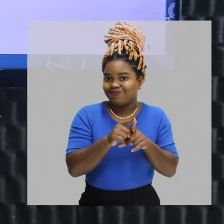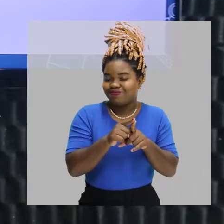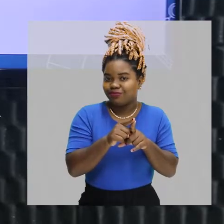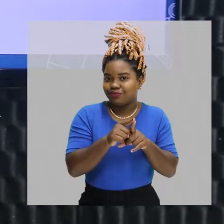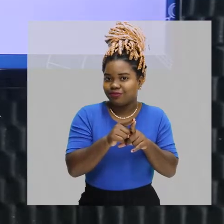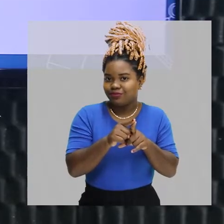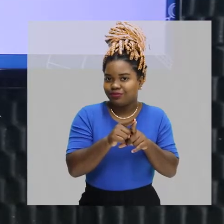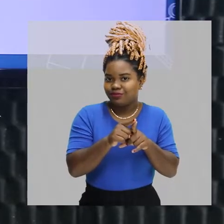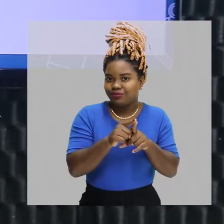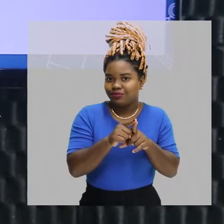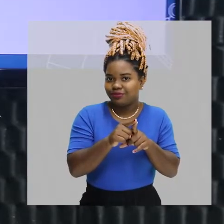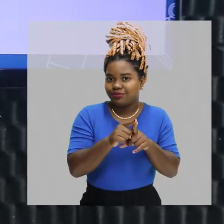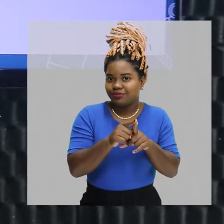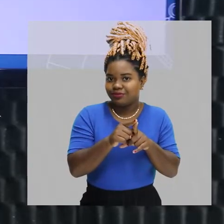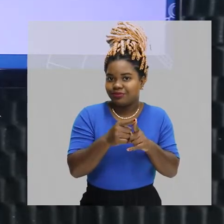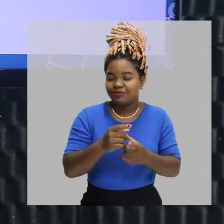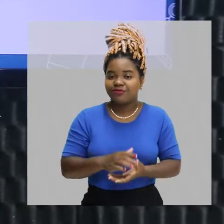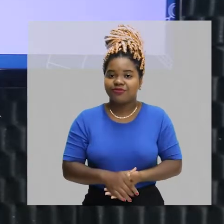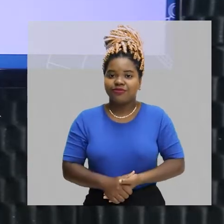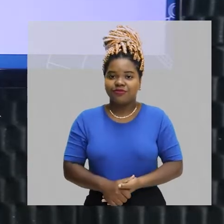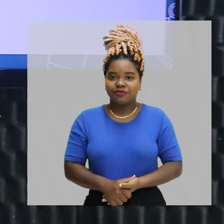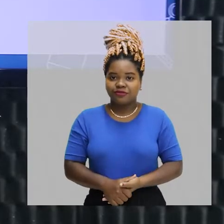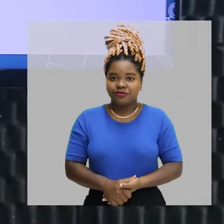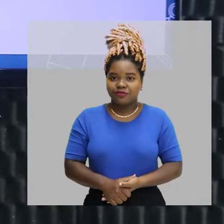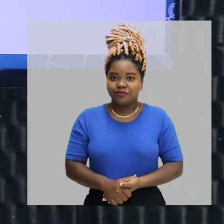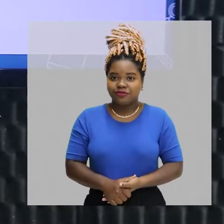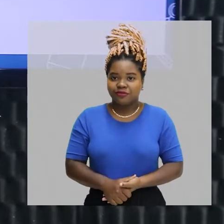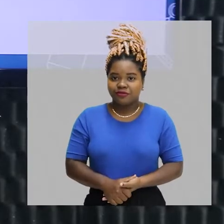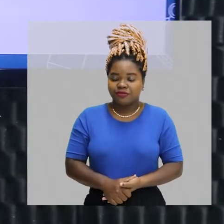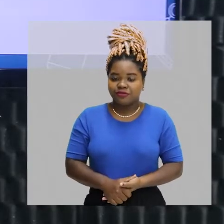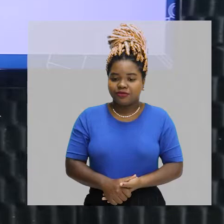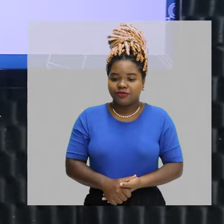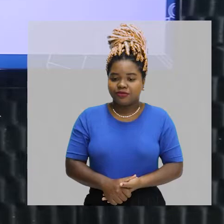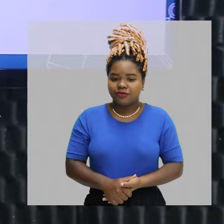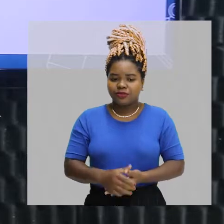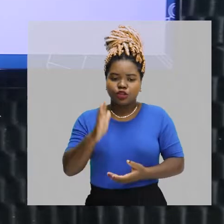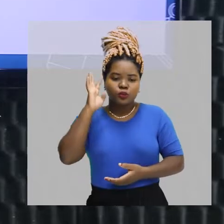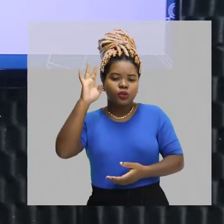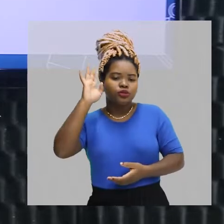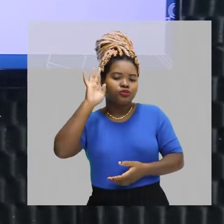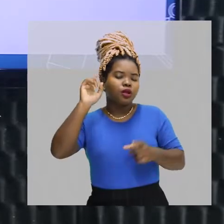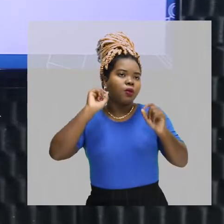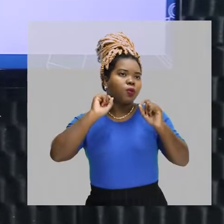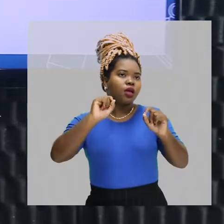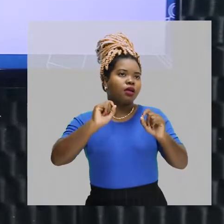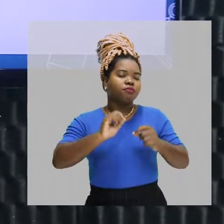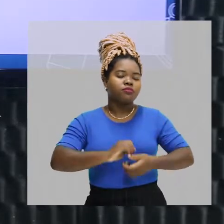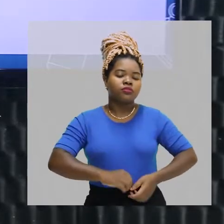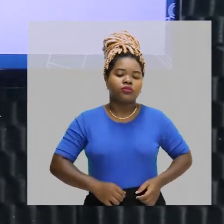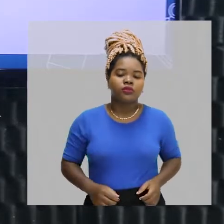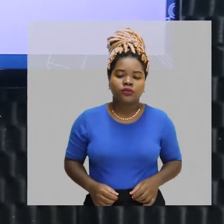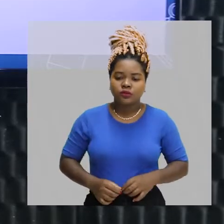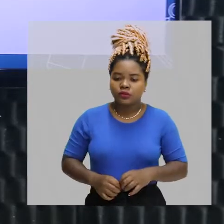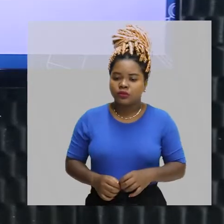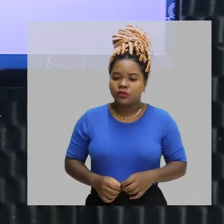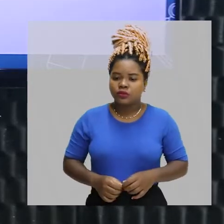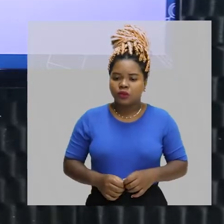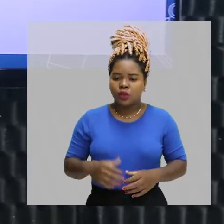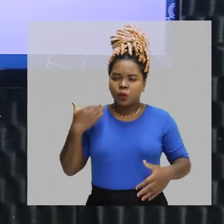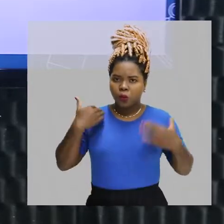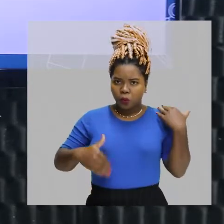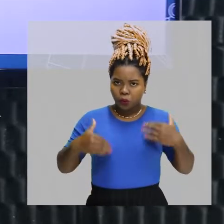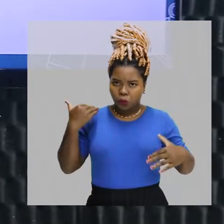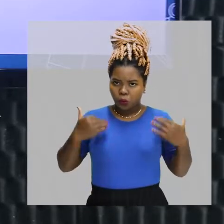maiores, vamos assim dizer, né, entre aspas, certo? É só a gente imaginar o corpo humano, por